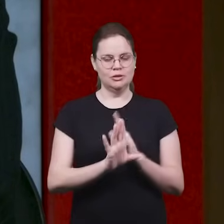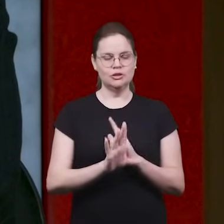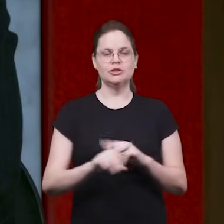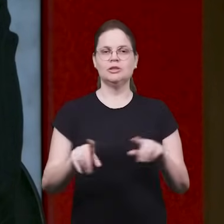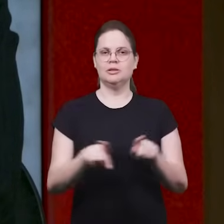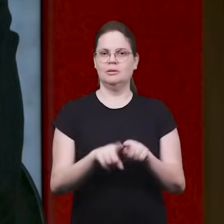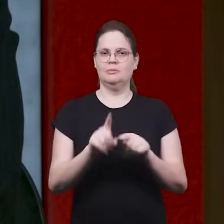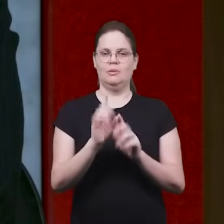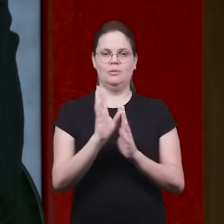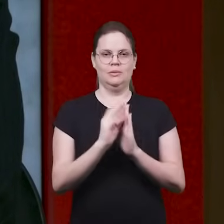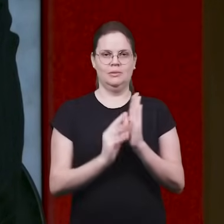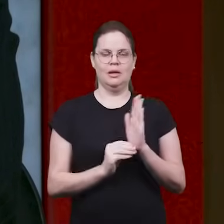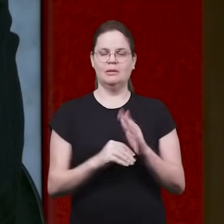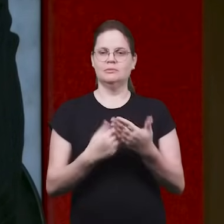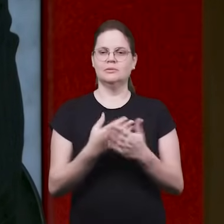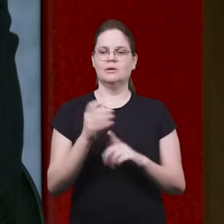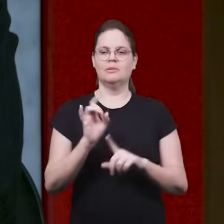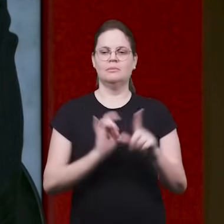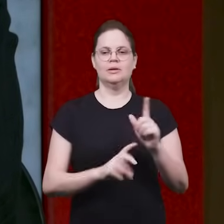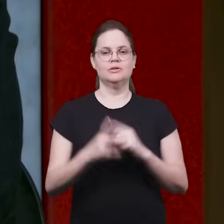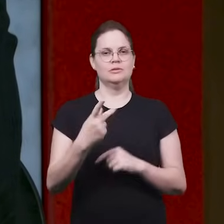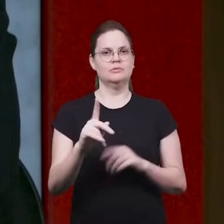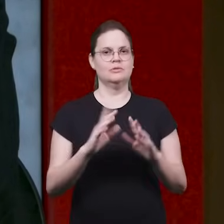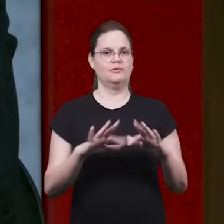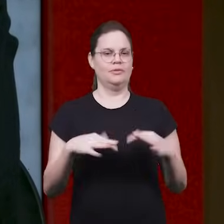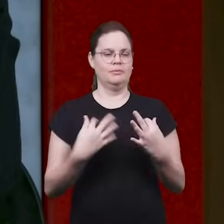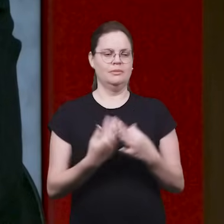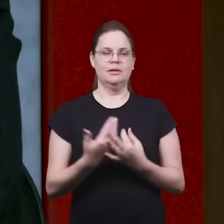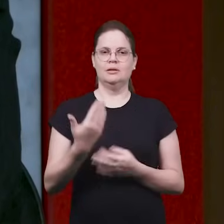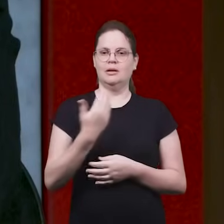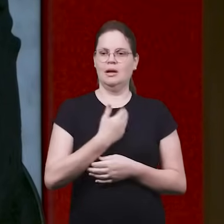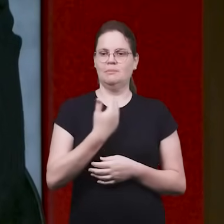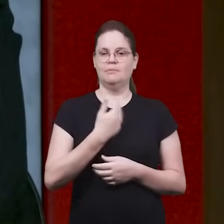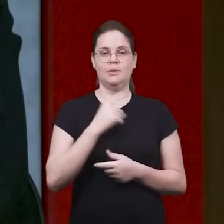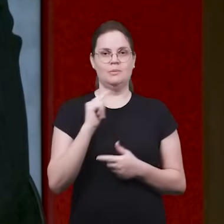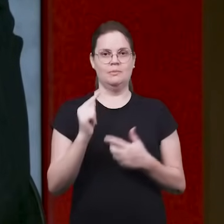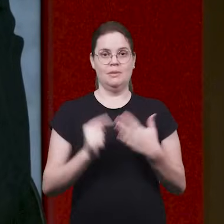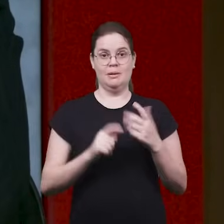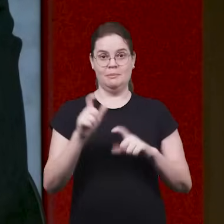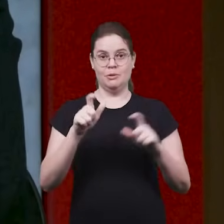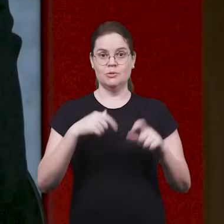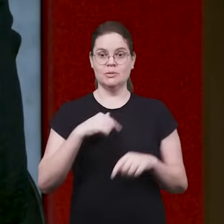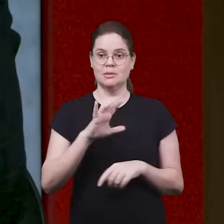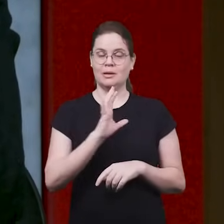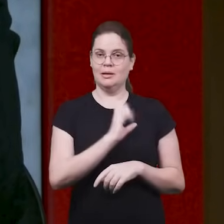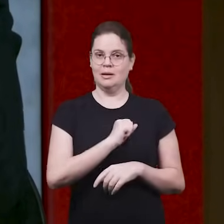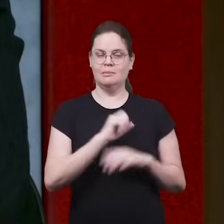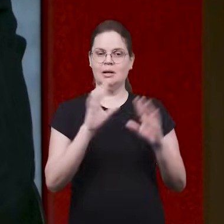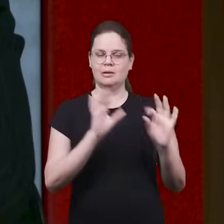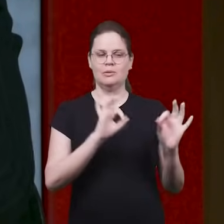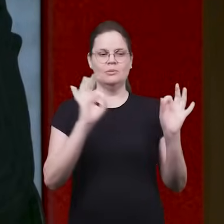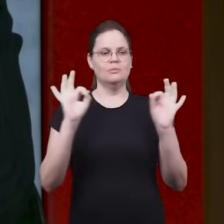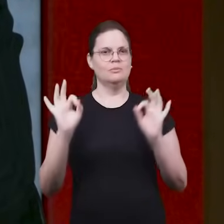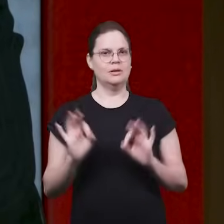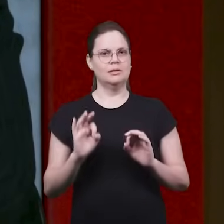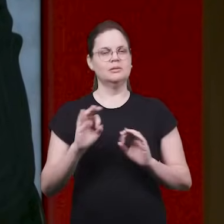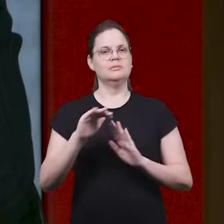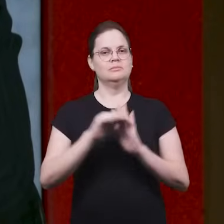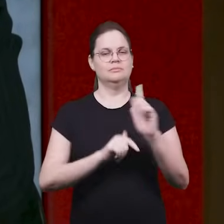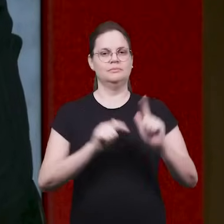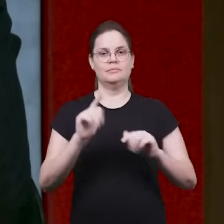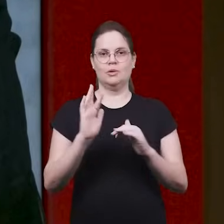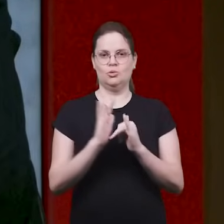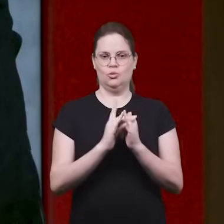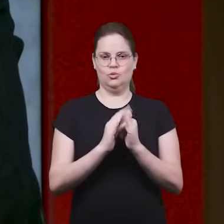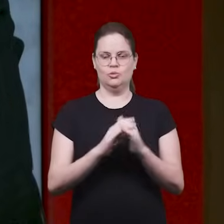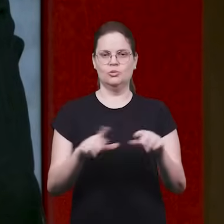este conteúdo com familiares, amigos, com todas as pessoas que você ama. Acompanhe este programa não só no